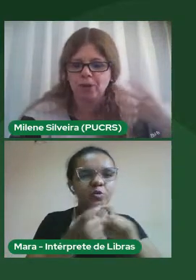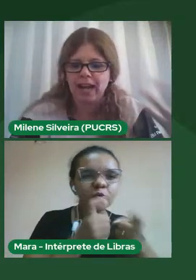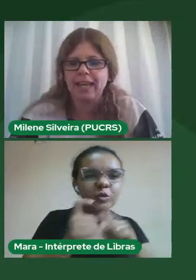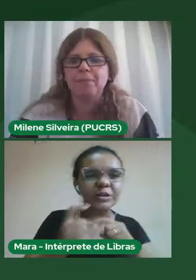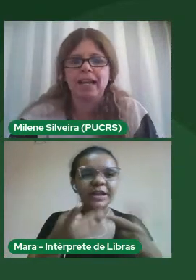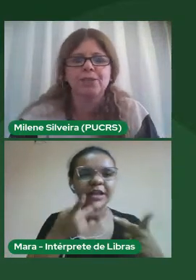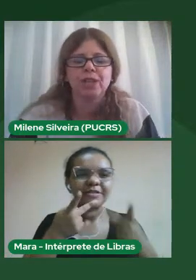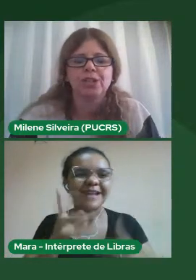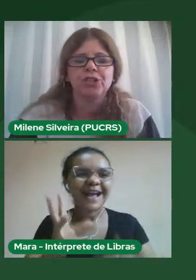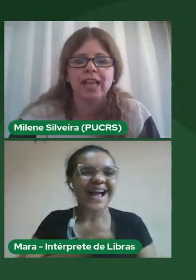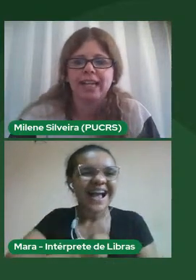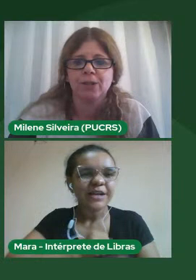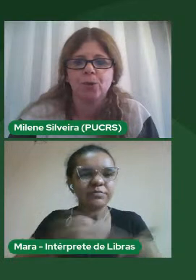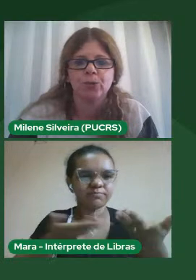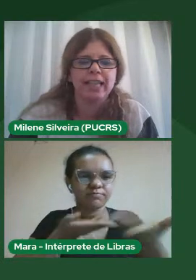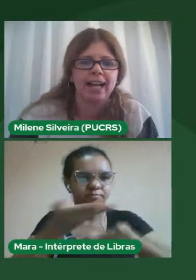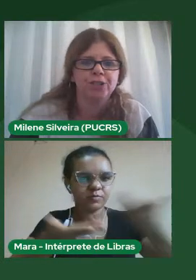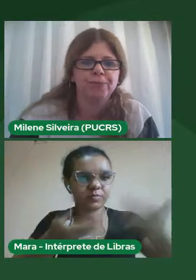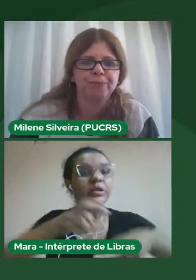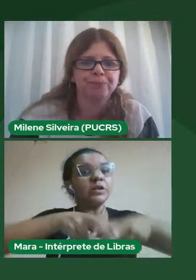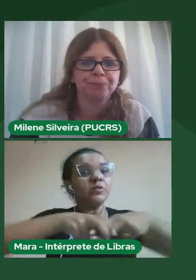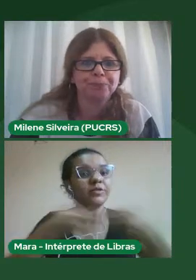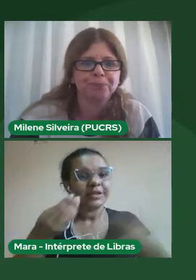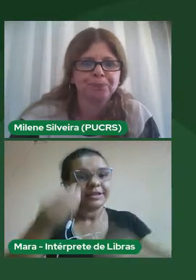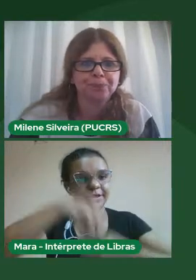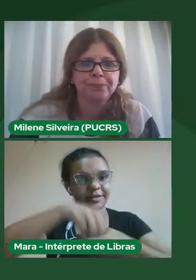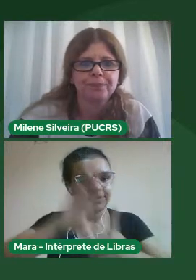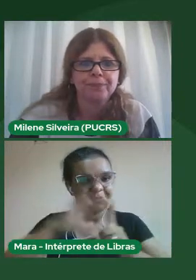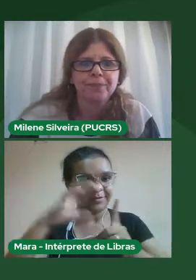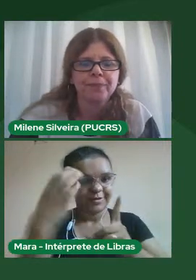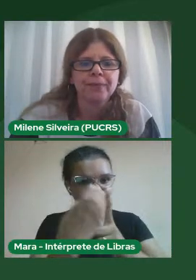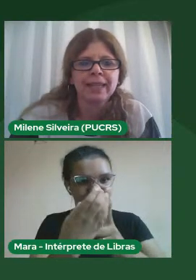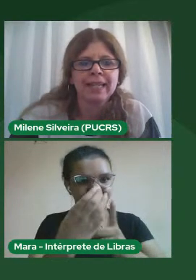ama colaborar e é para isso que a gente está nessa comunidade.